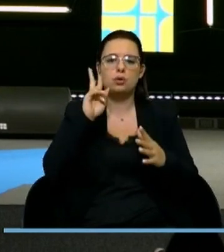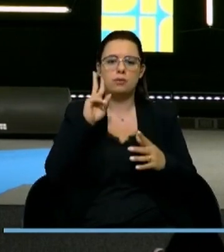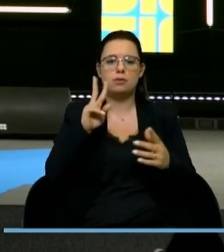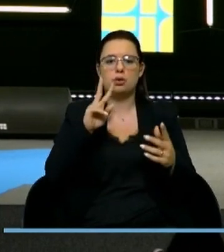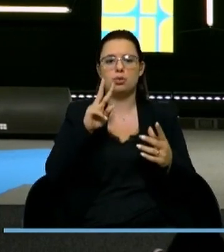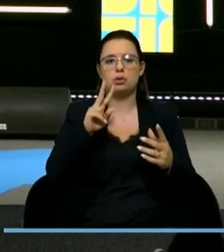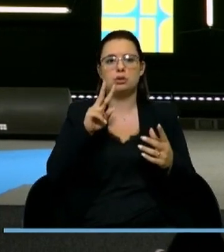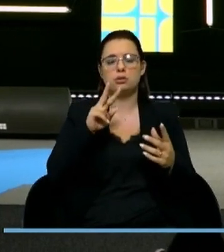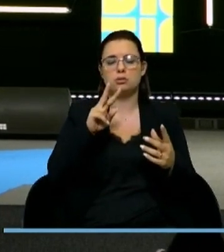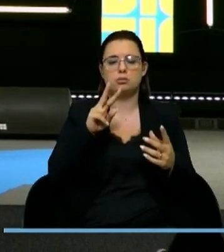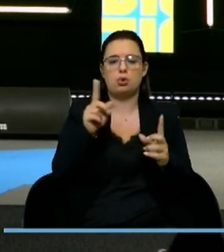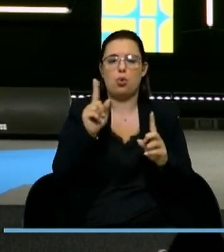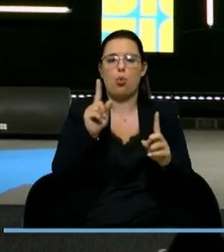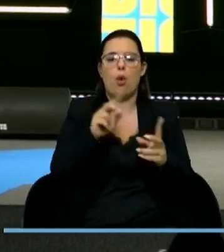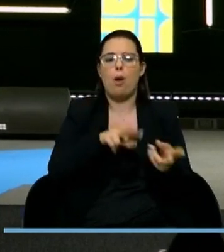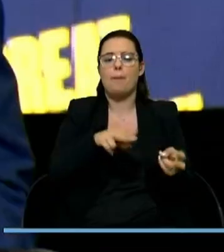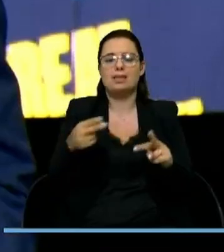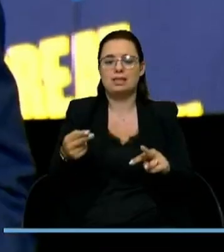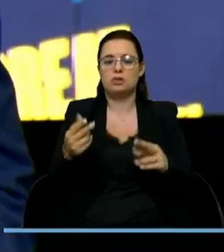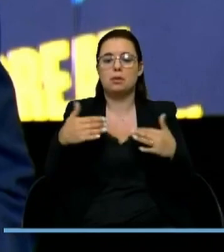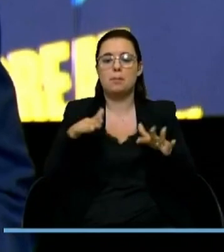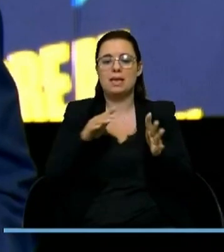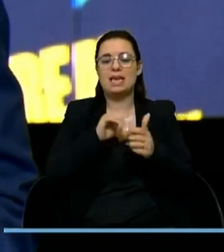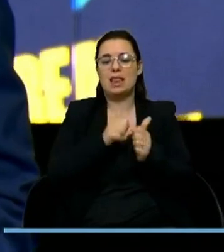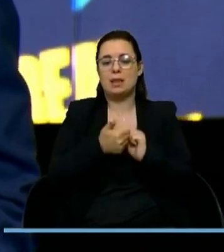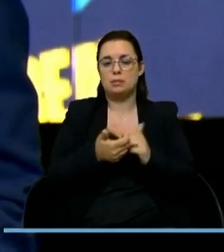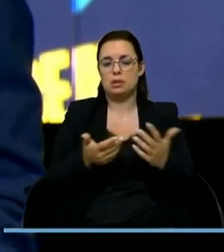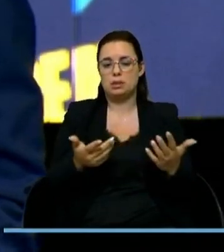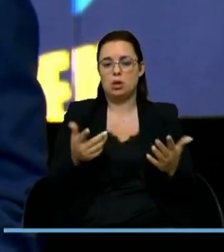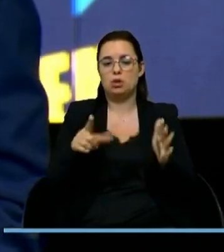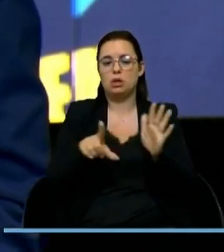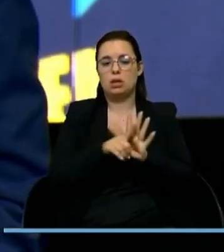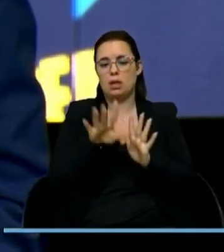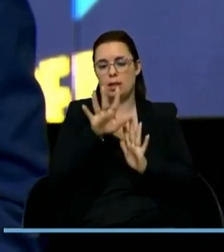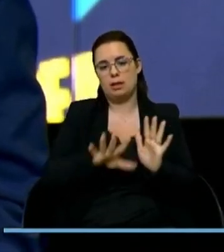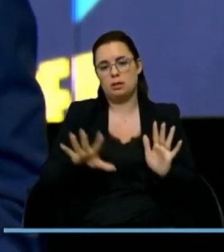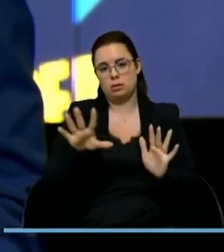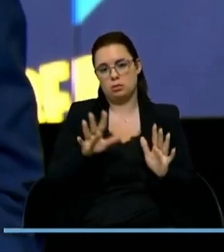e, portanto... Portanto, não é uma transposição, mas uma adaptação da